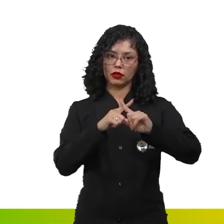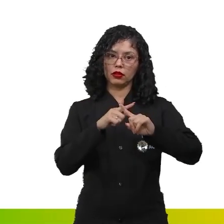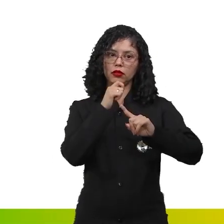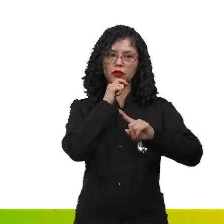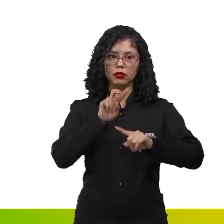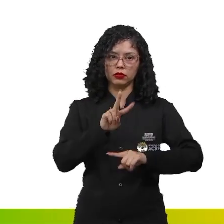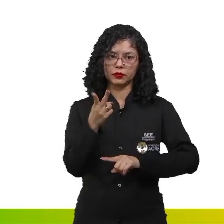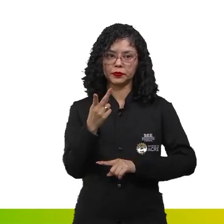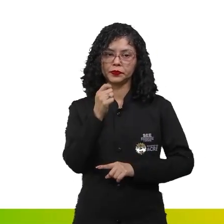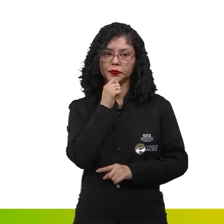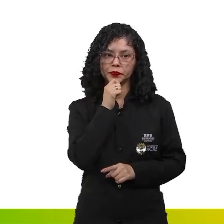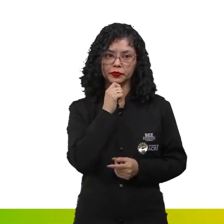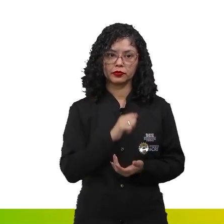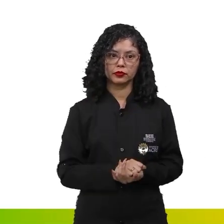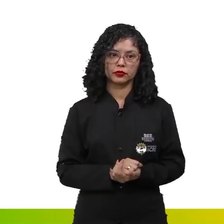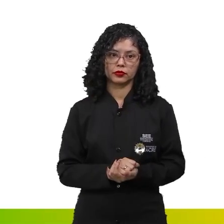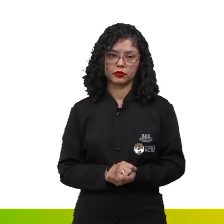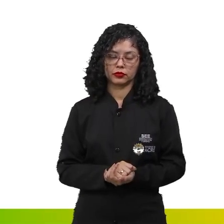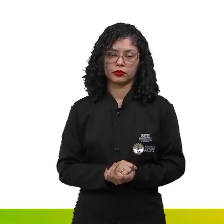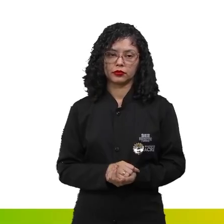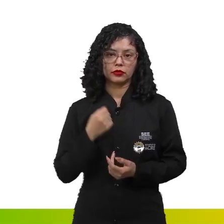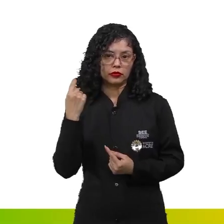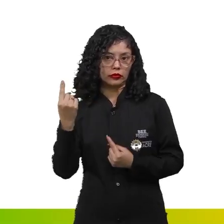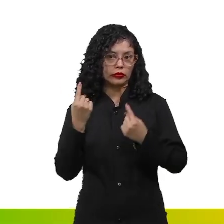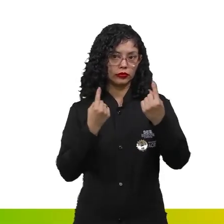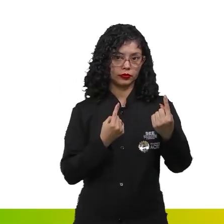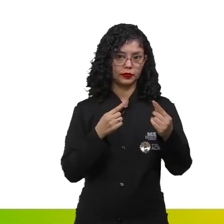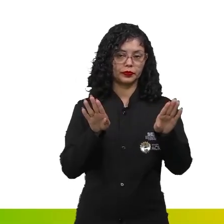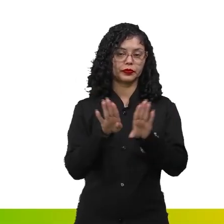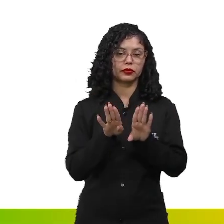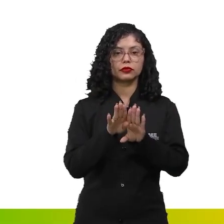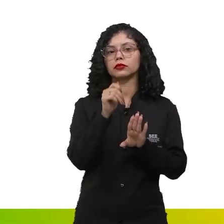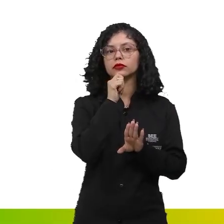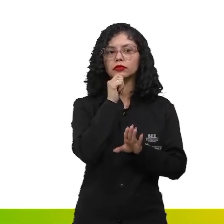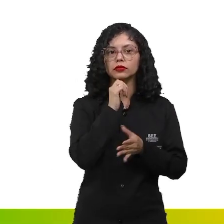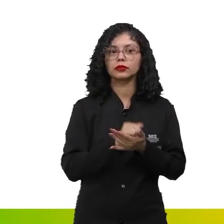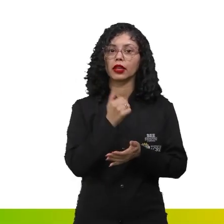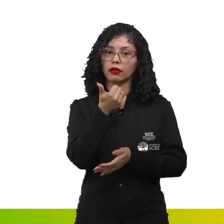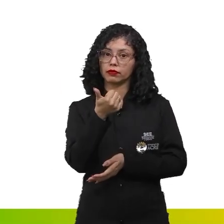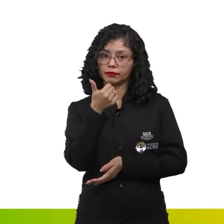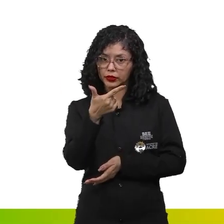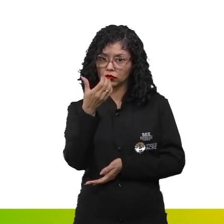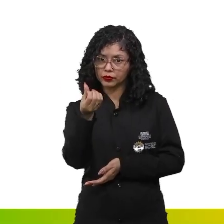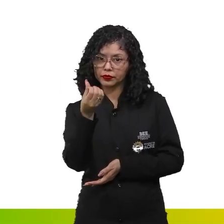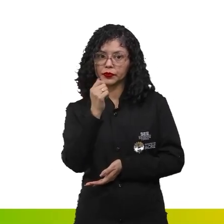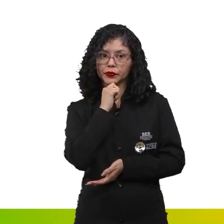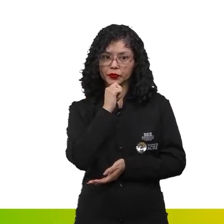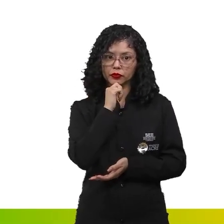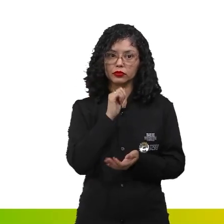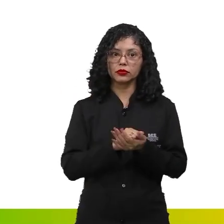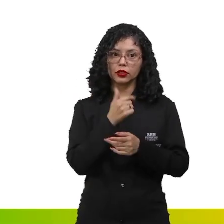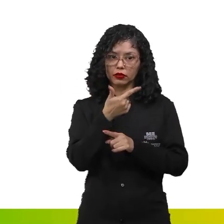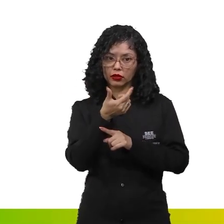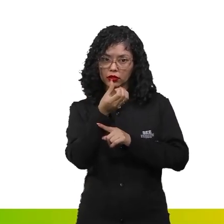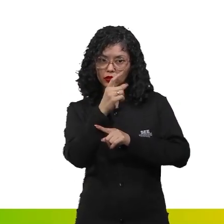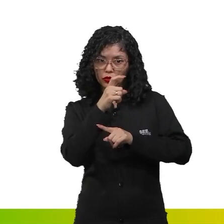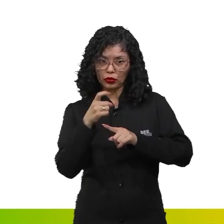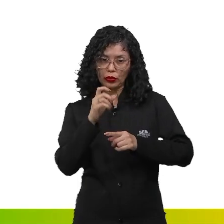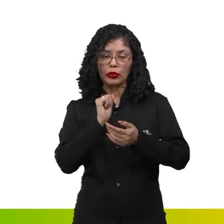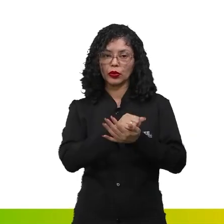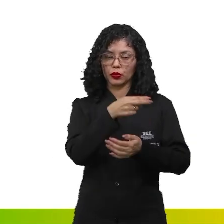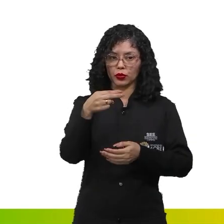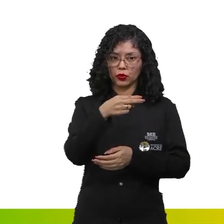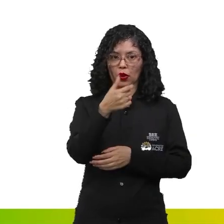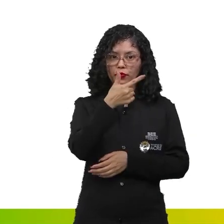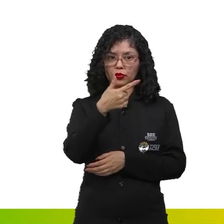pelo inverso do segundo. O inverso de 1 sobre 26 é 26. Então, nós vamos ter 26x